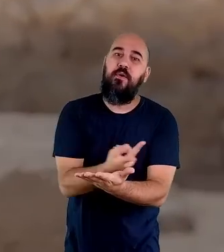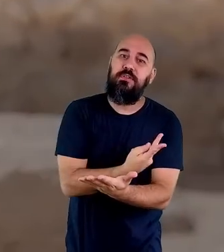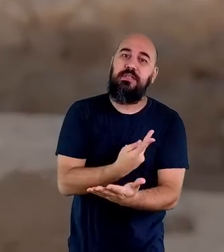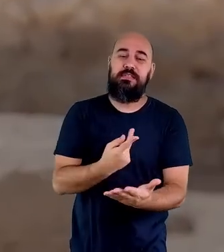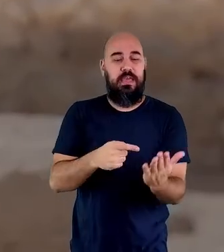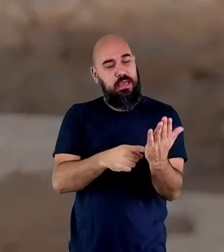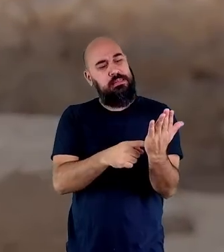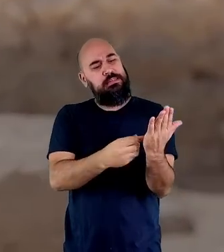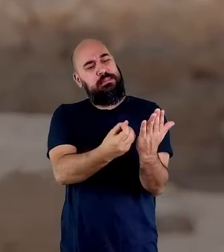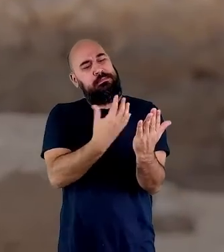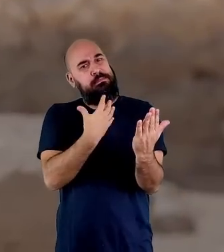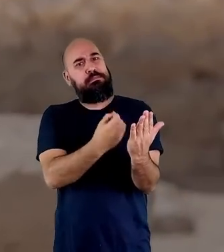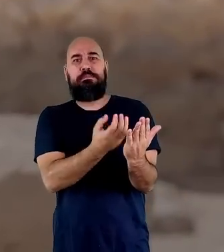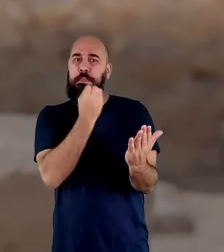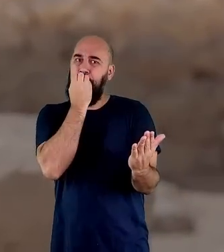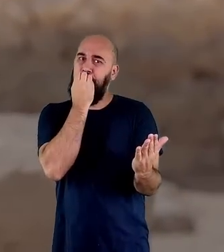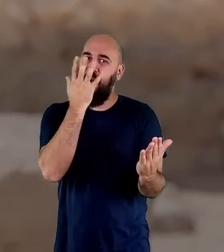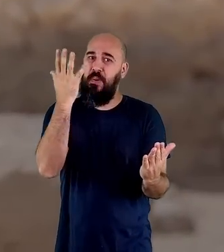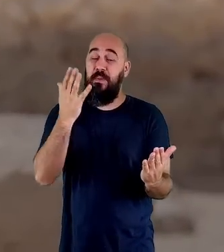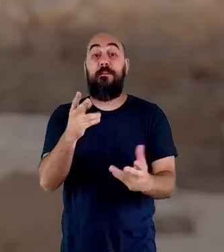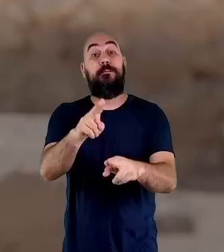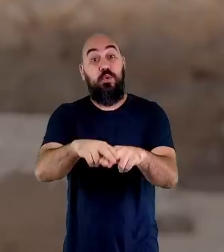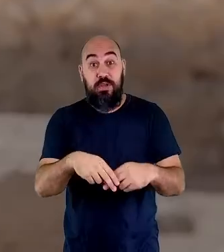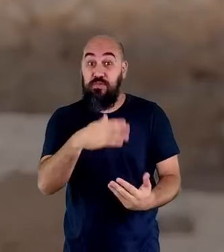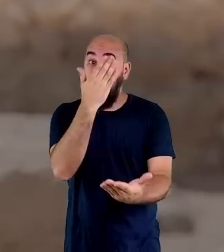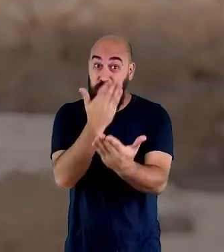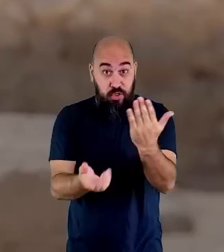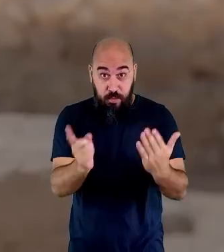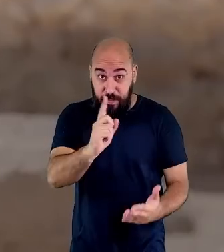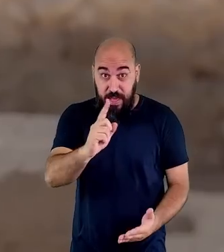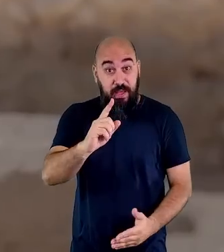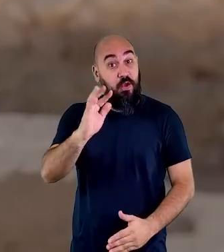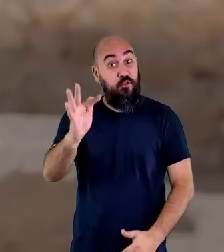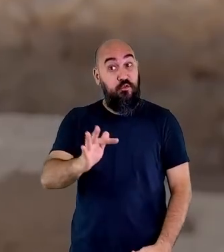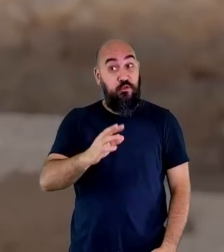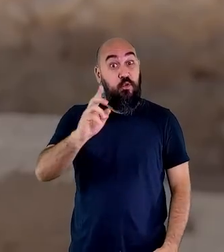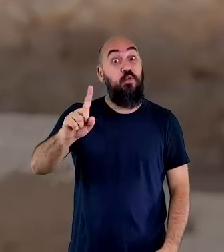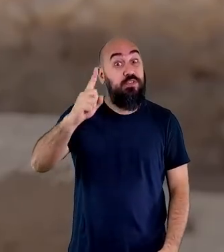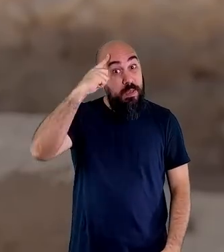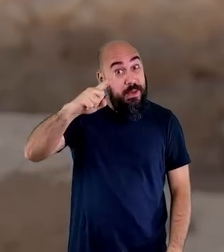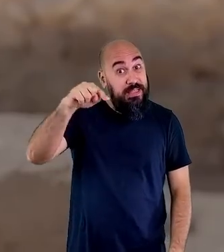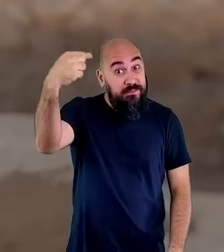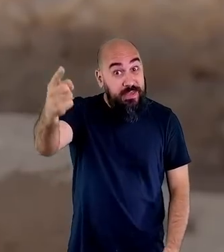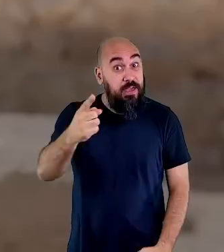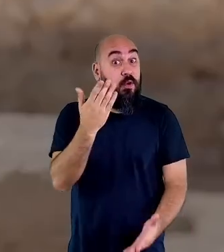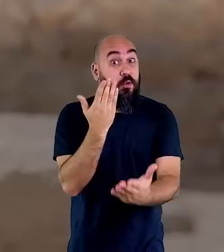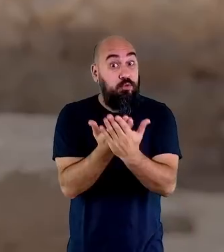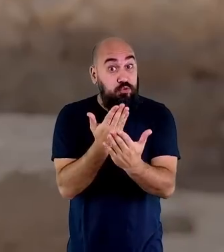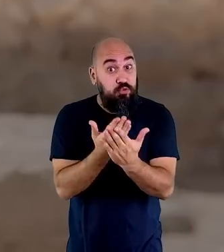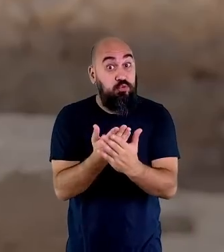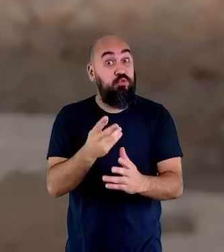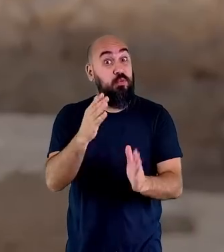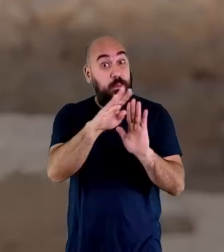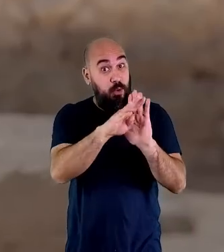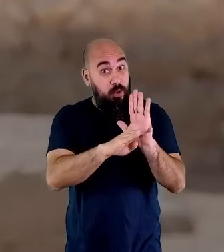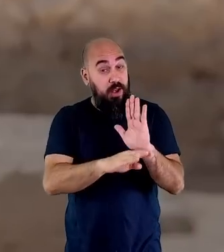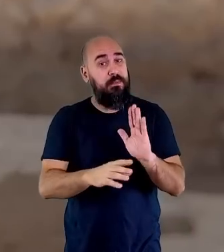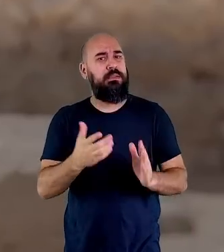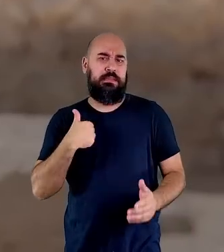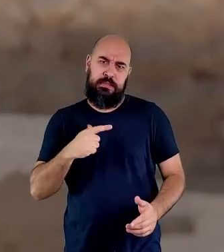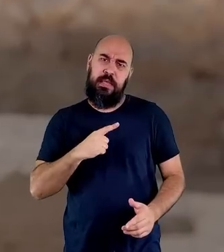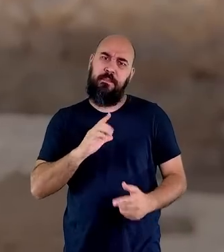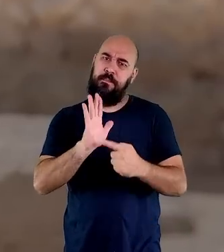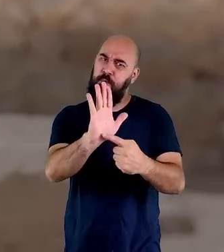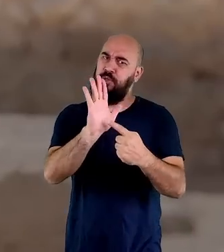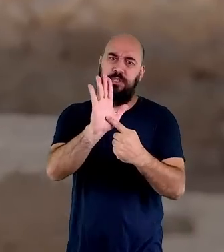tirar deles. Portanto, não perca a continuação do nosso programa Evidências na semana que vem, porque temos ainda muita coisa para mostrar para você daqui